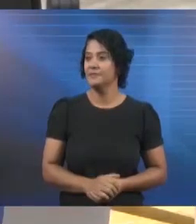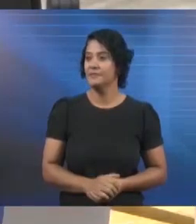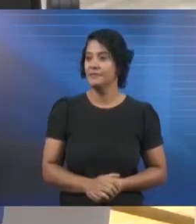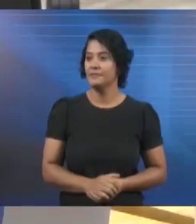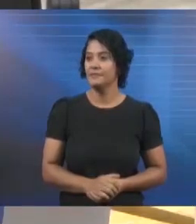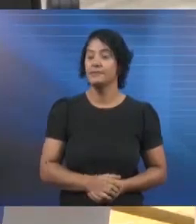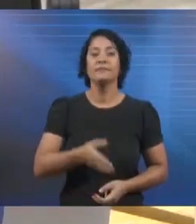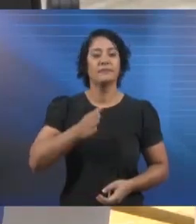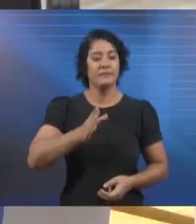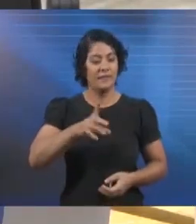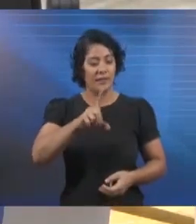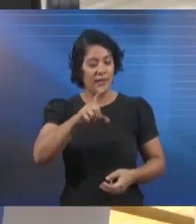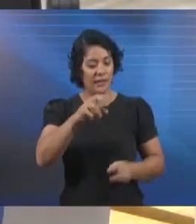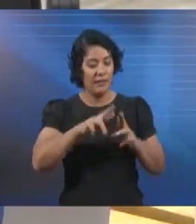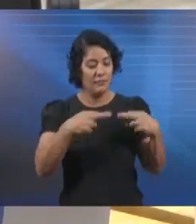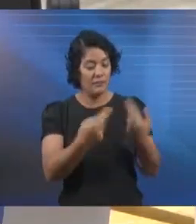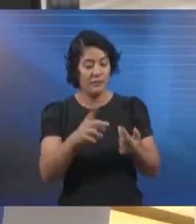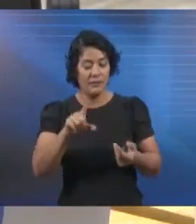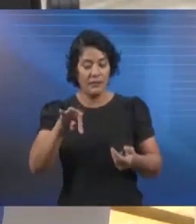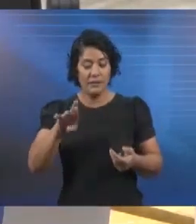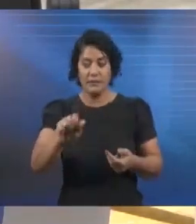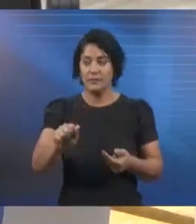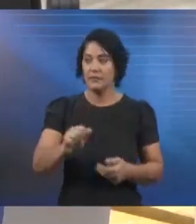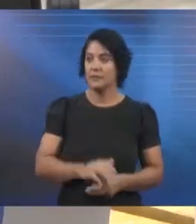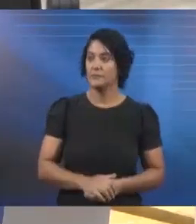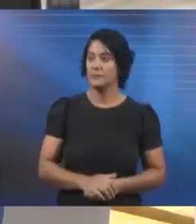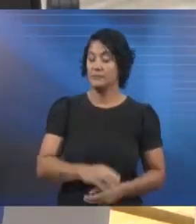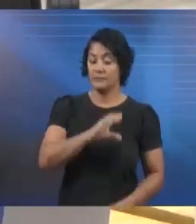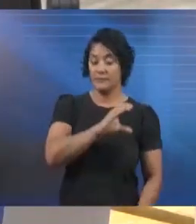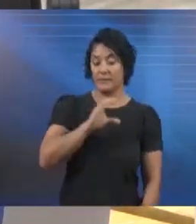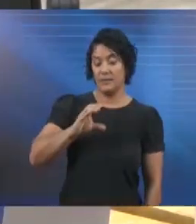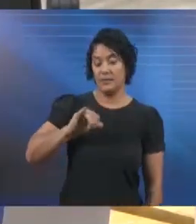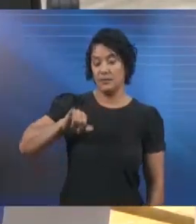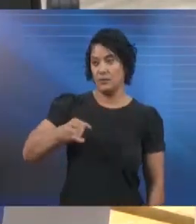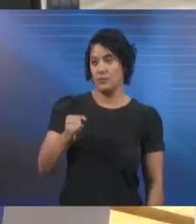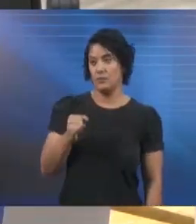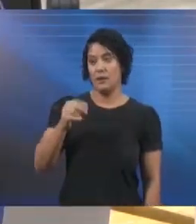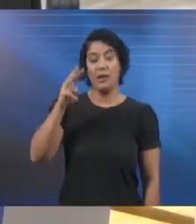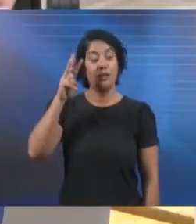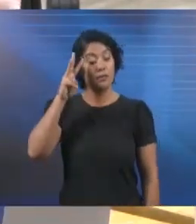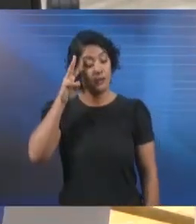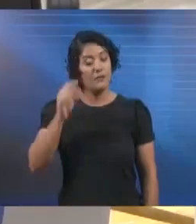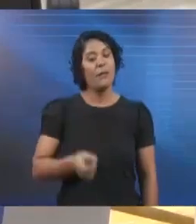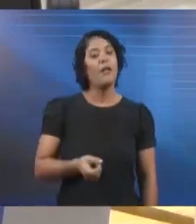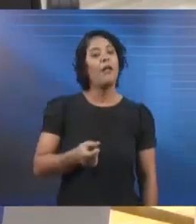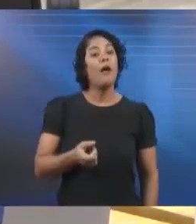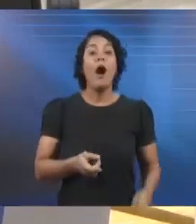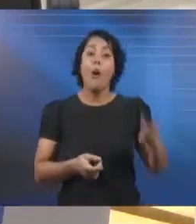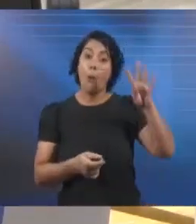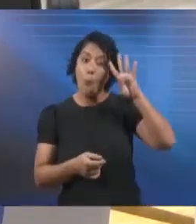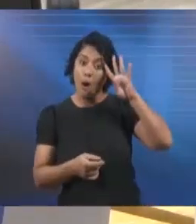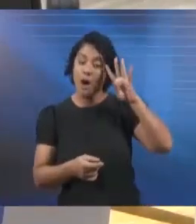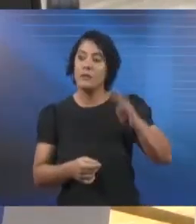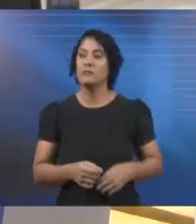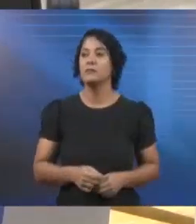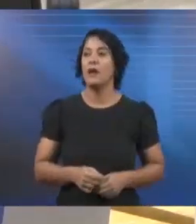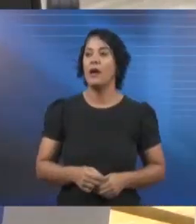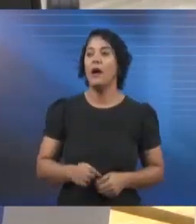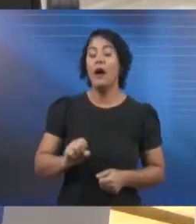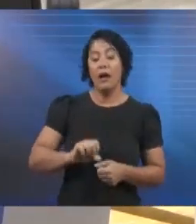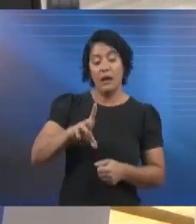fizemos uma extraordinária a ccj aqui é nas terças-feiras e na quarta-feira nós fizemos uma